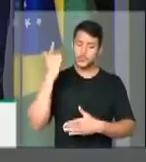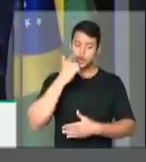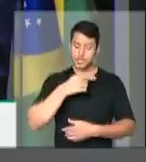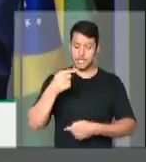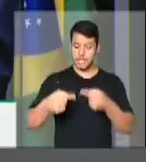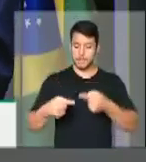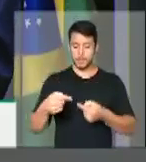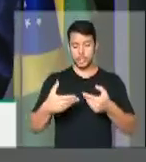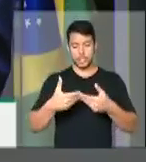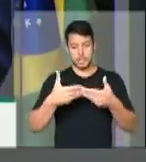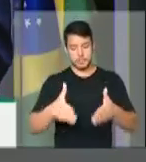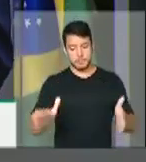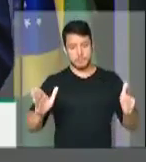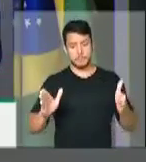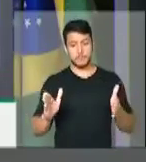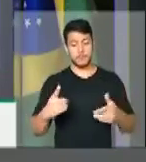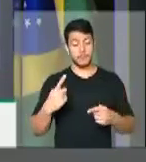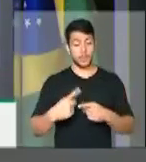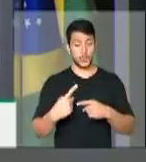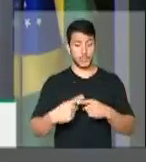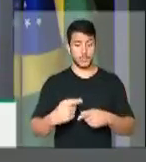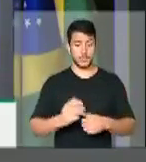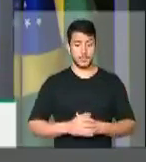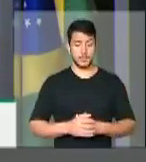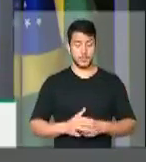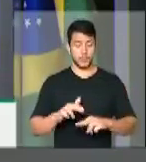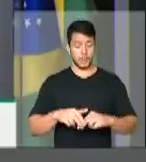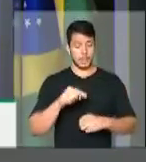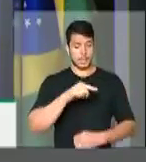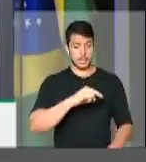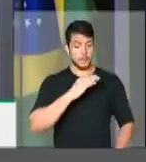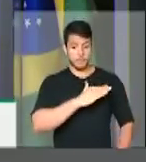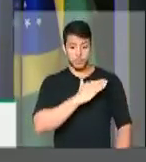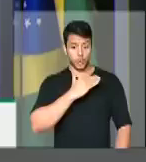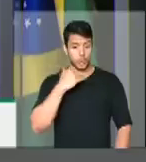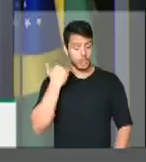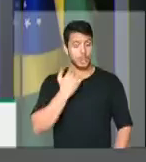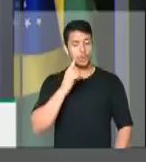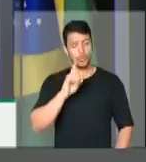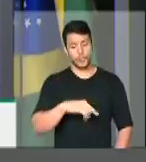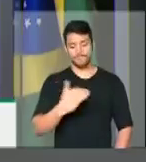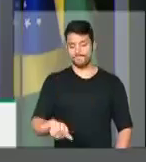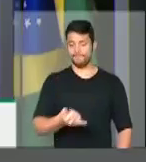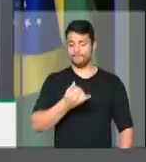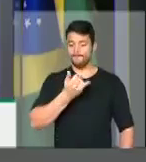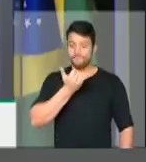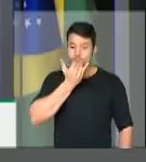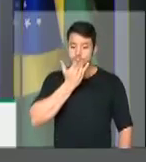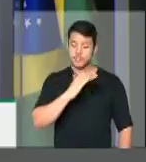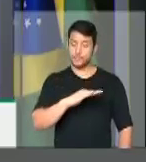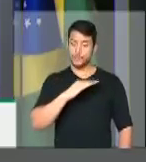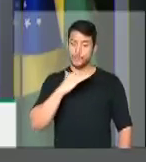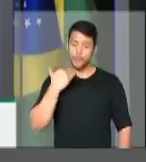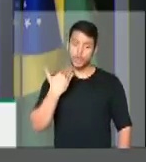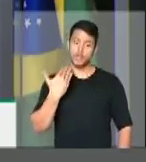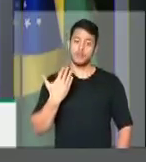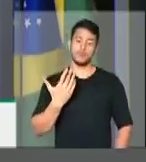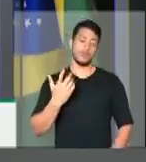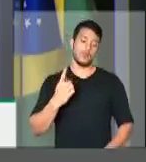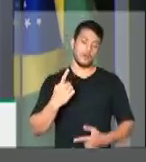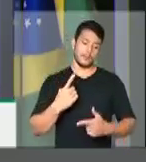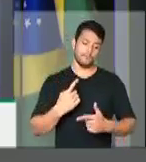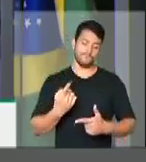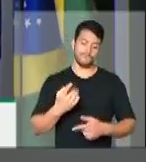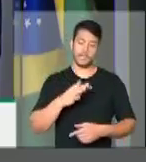política do nosso país, até porque a sua morte foi uma baixa significativa já no processo de abertura